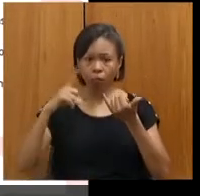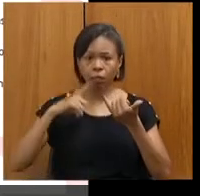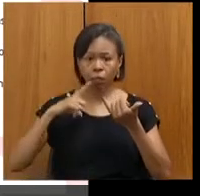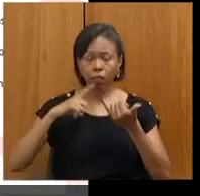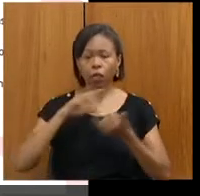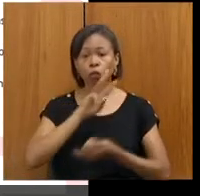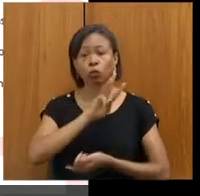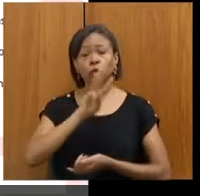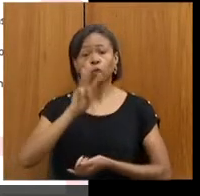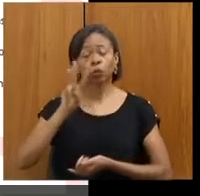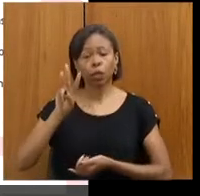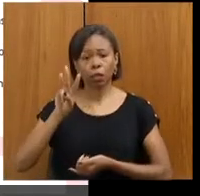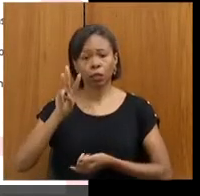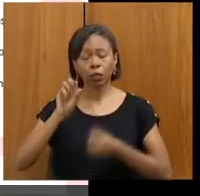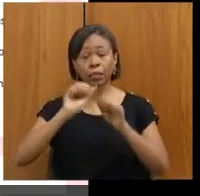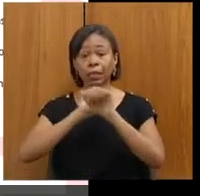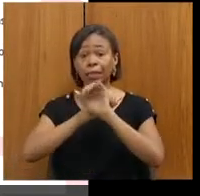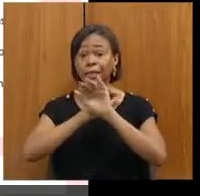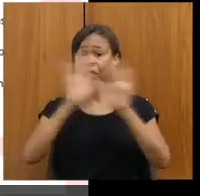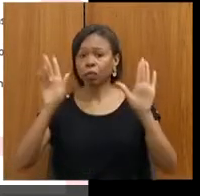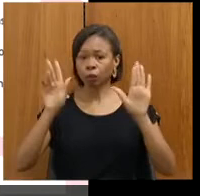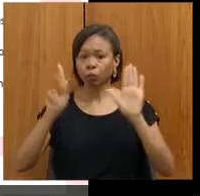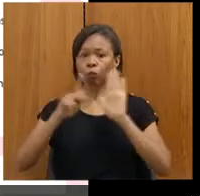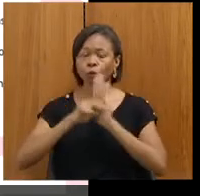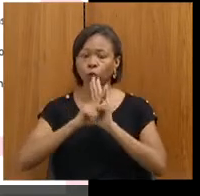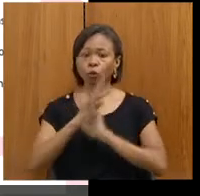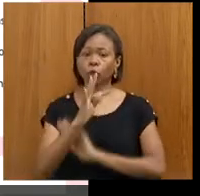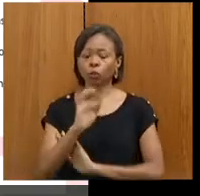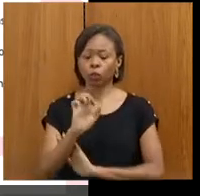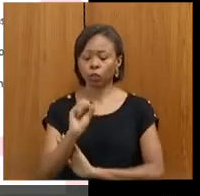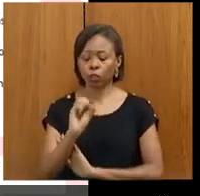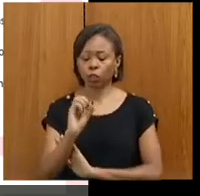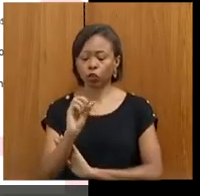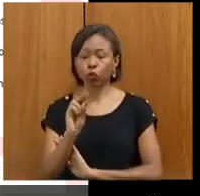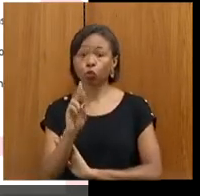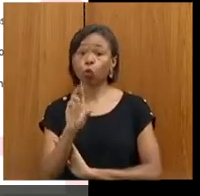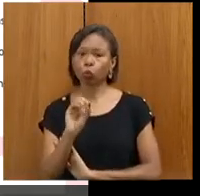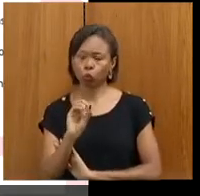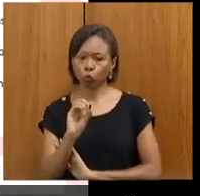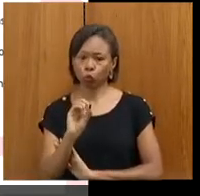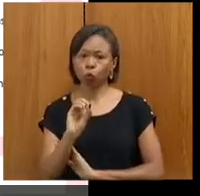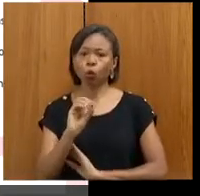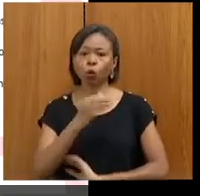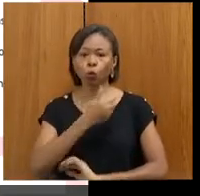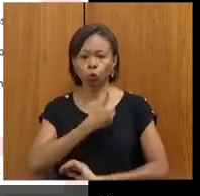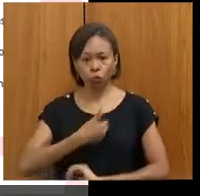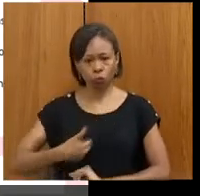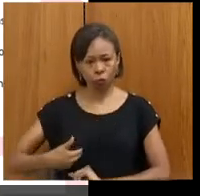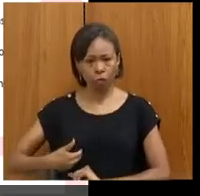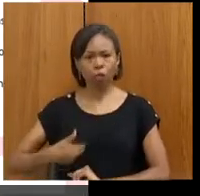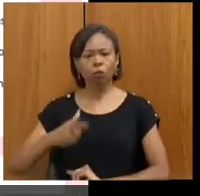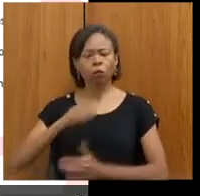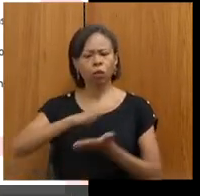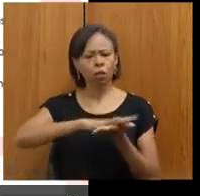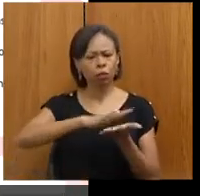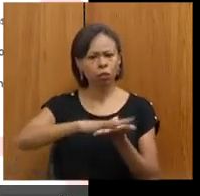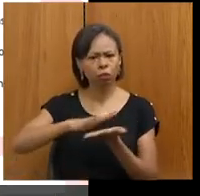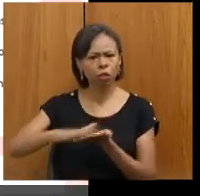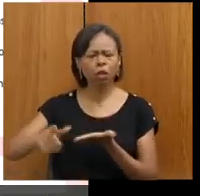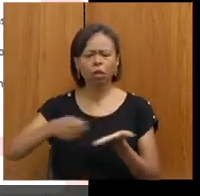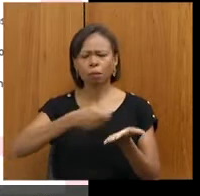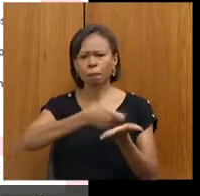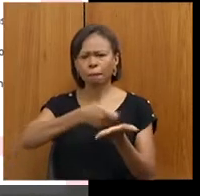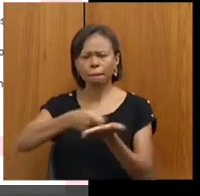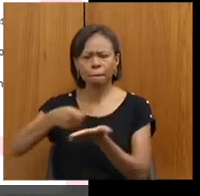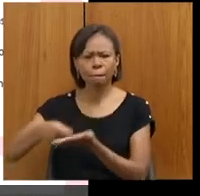de Transparência do Tesouro Estadual contendo todas as áreas do Tesouro com relação às despesas empenhamento